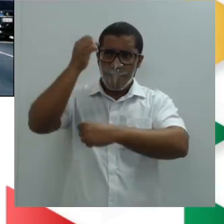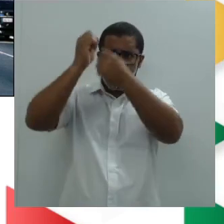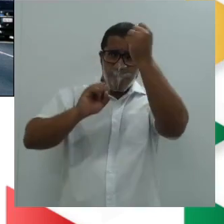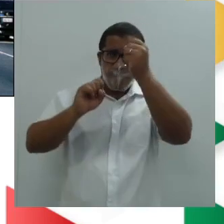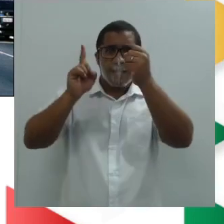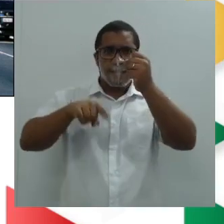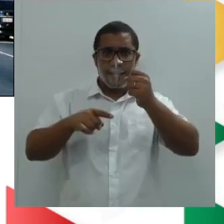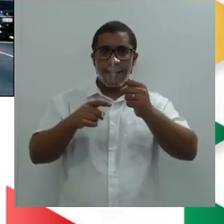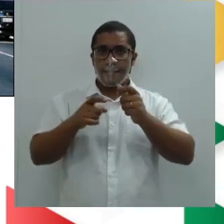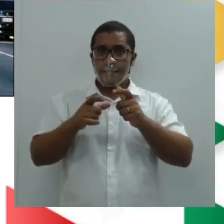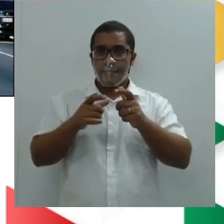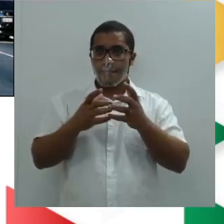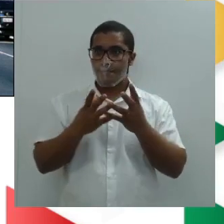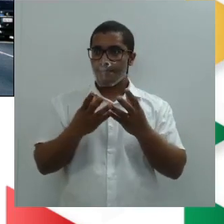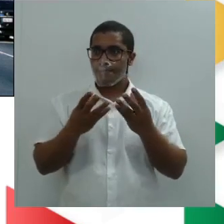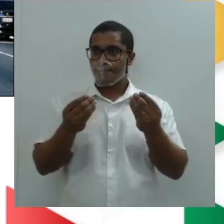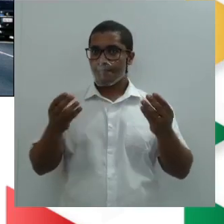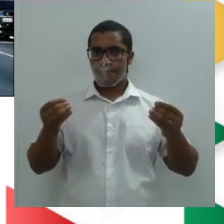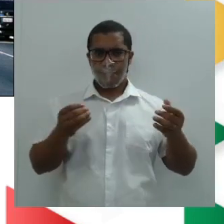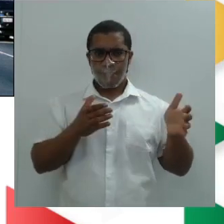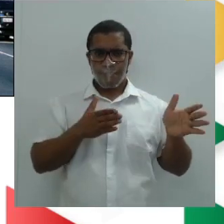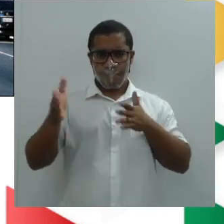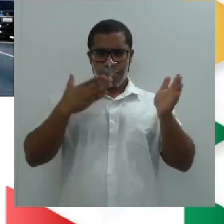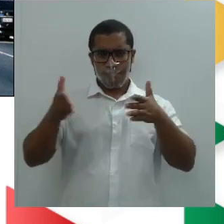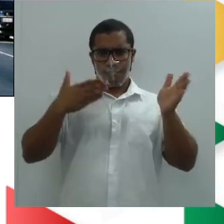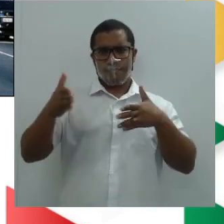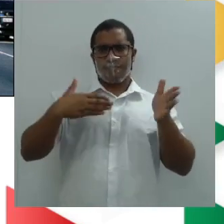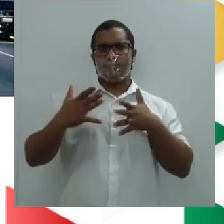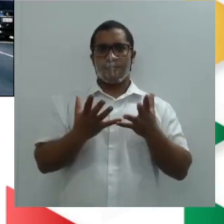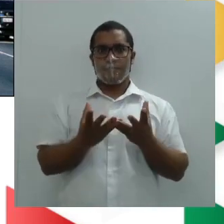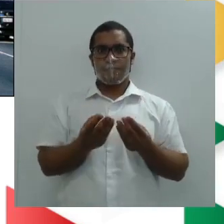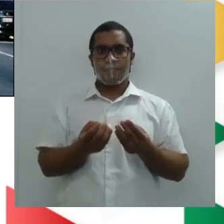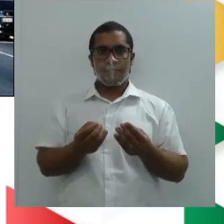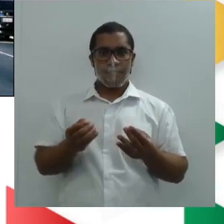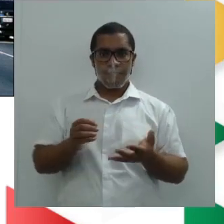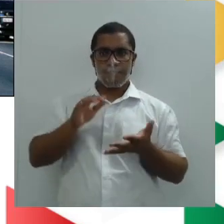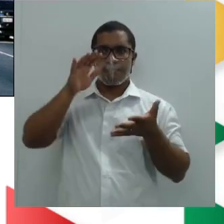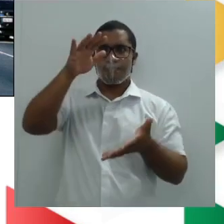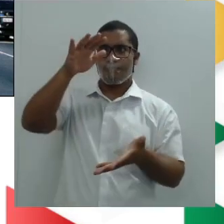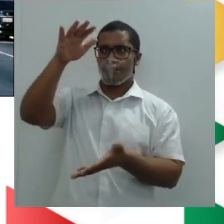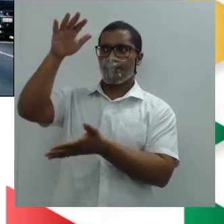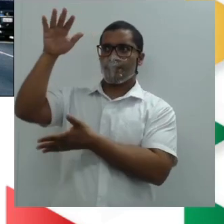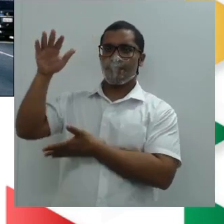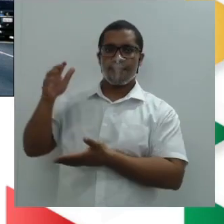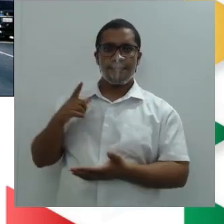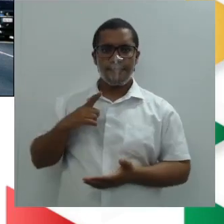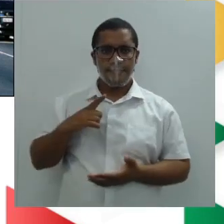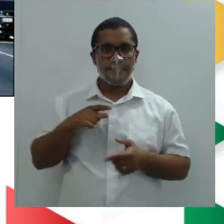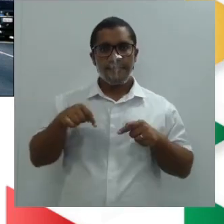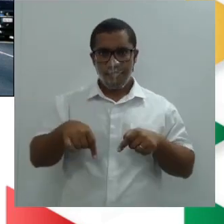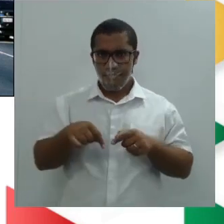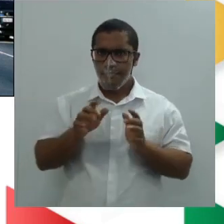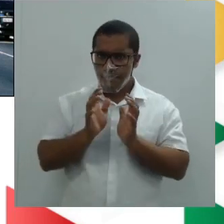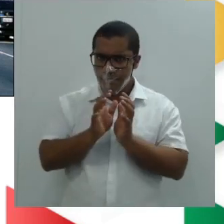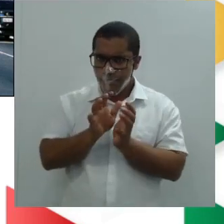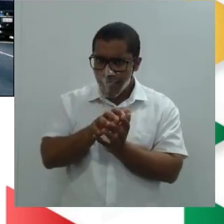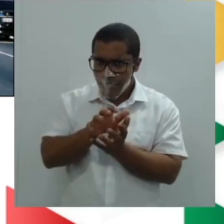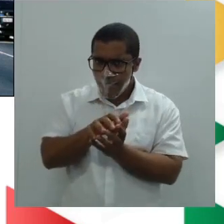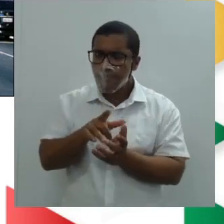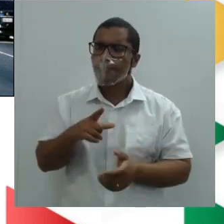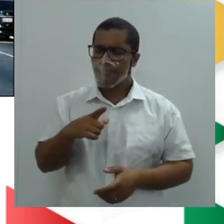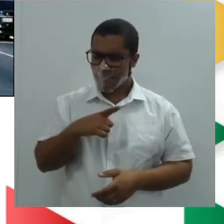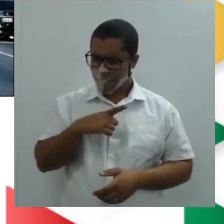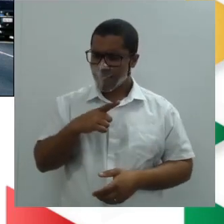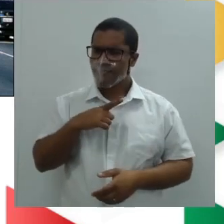uma grande produção, que é algo que produz muitos, né? Aqui em Pernambuco nós temos também grandes indústrias,